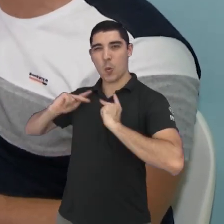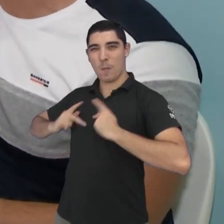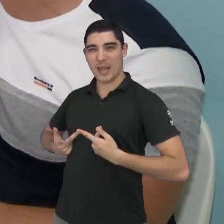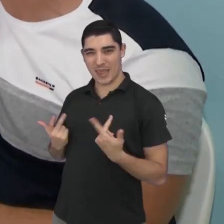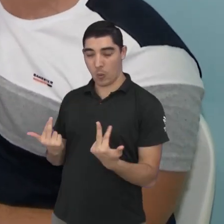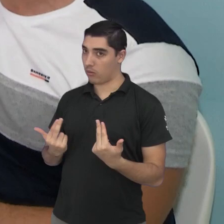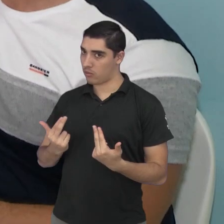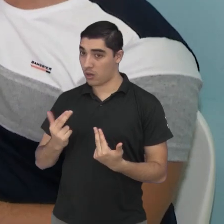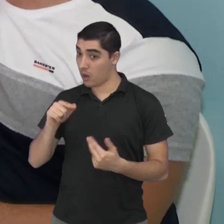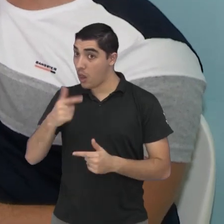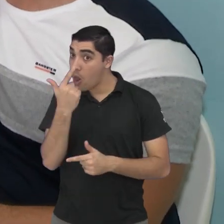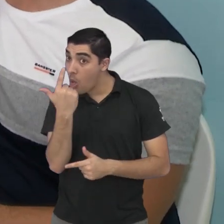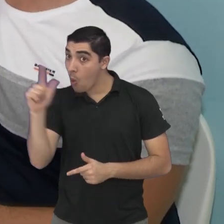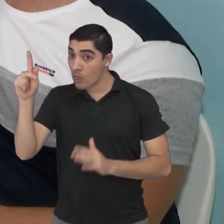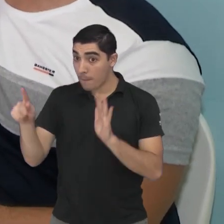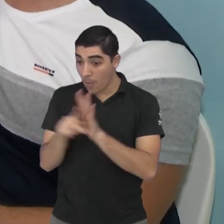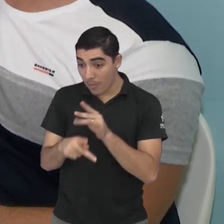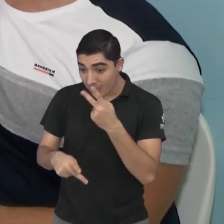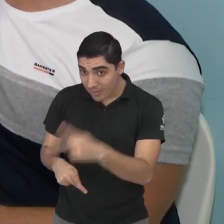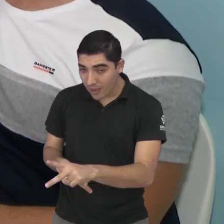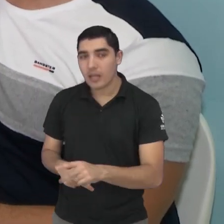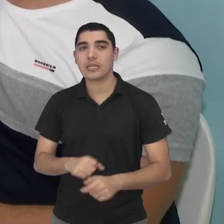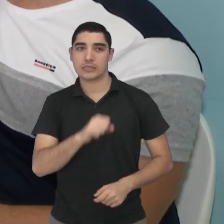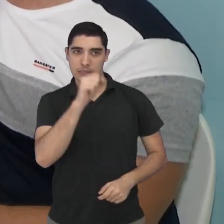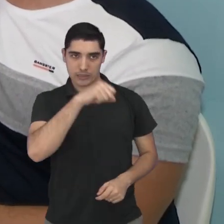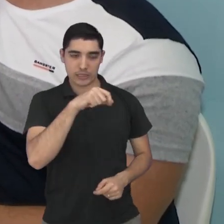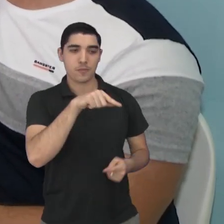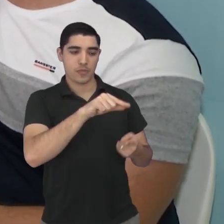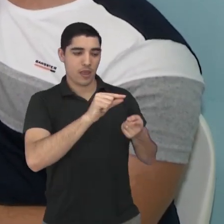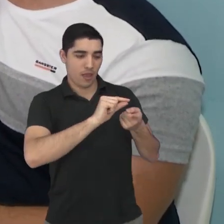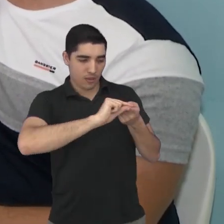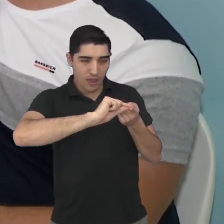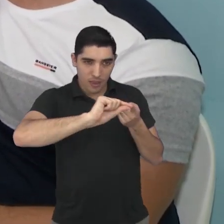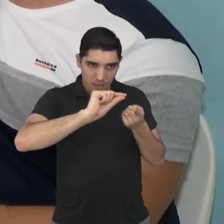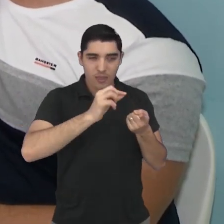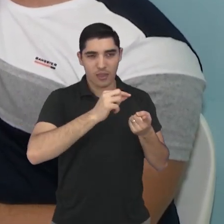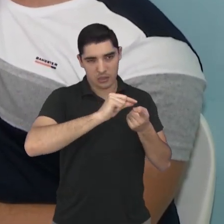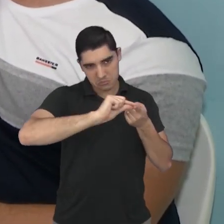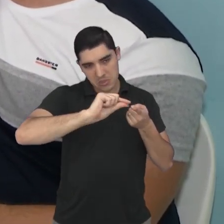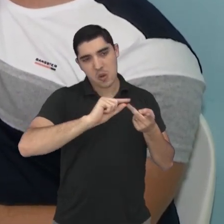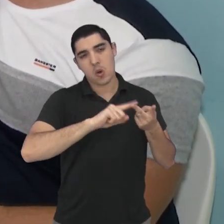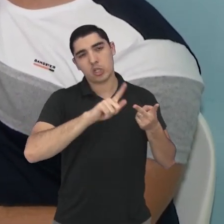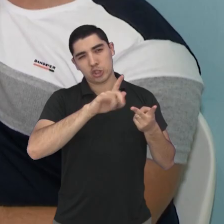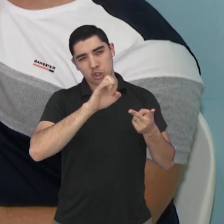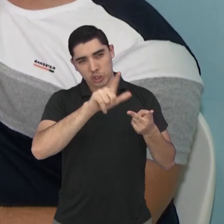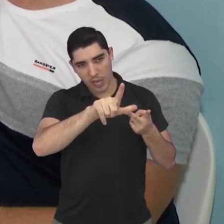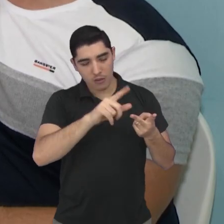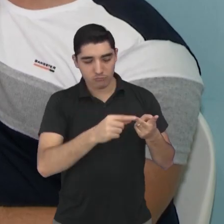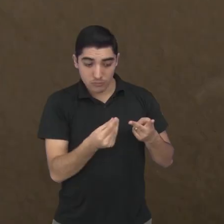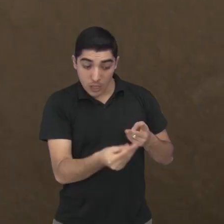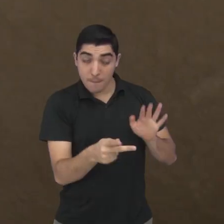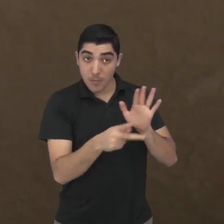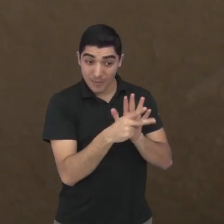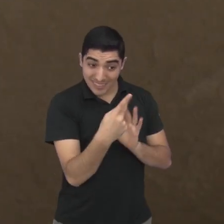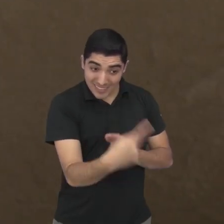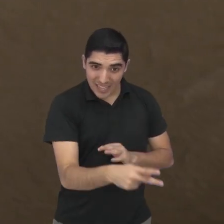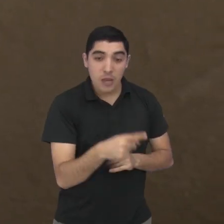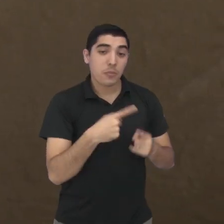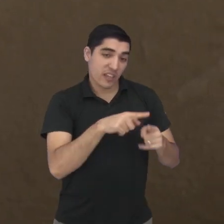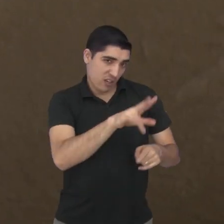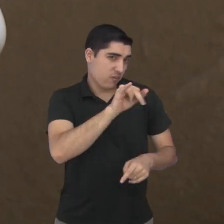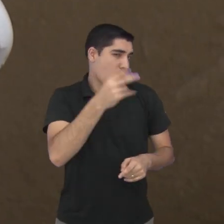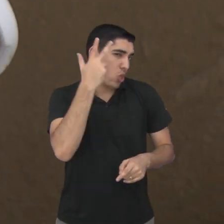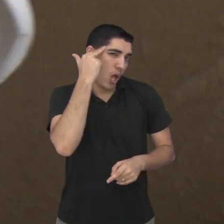para os animais. As pastas e os géis são específicos para animais, porque fatalmente eles vão ingerir um pouco